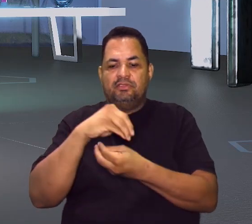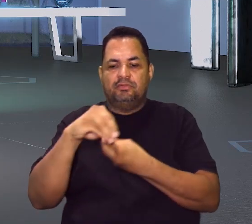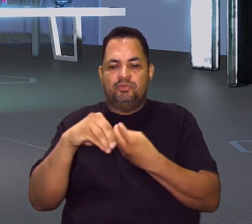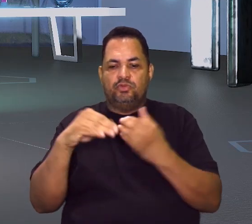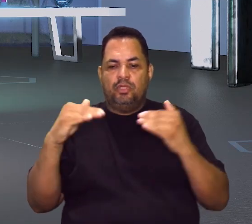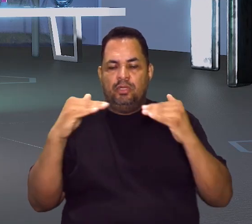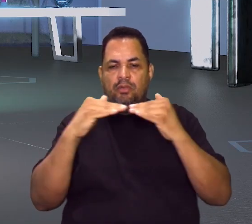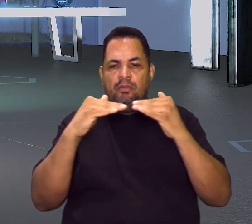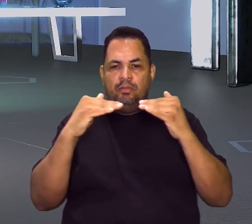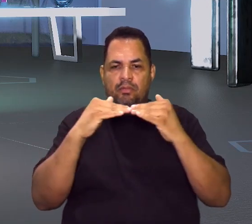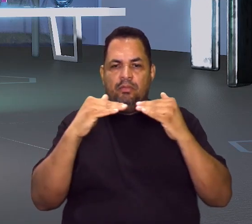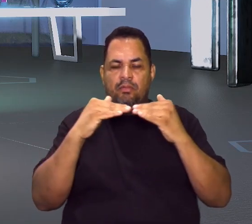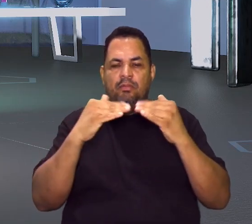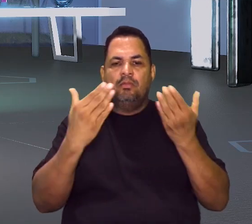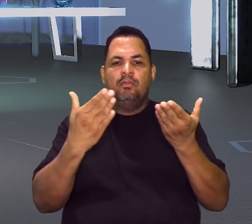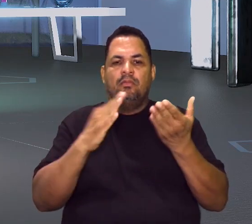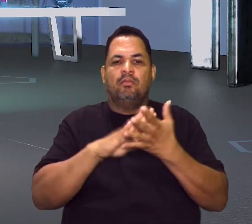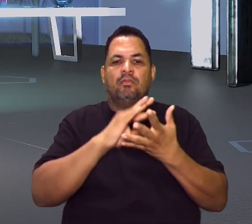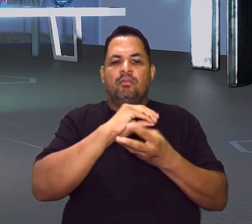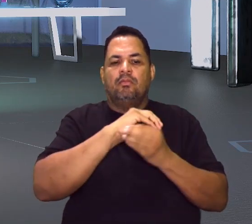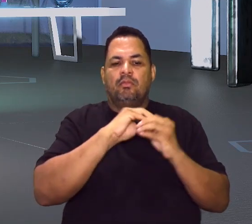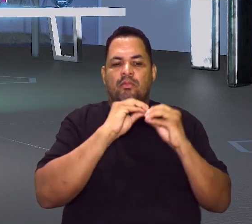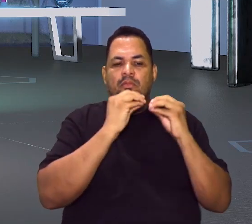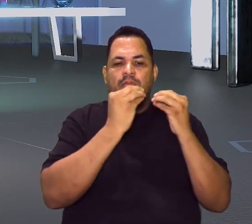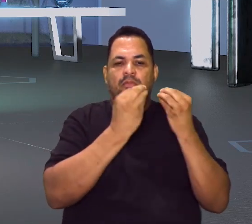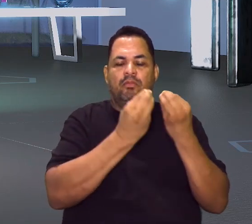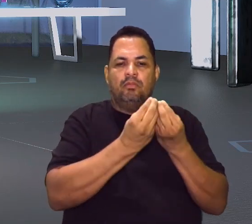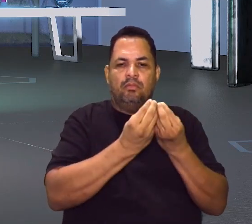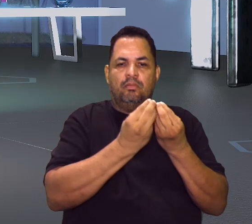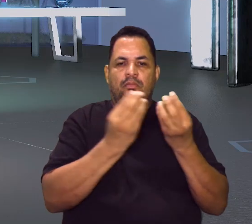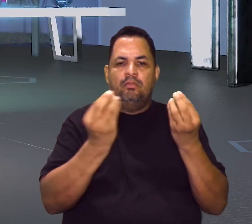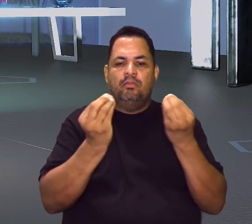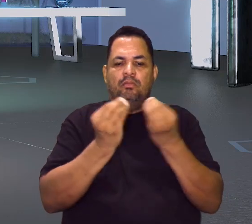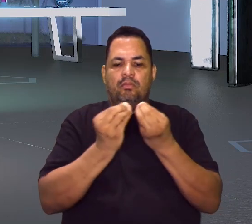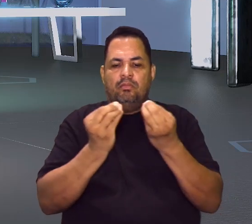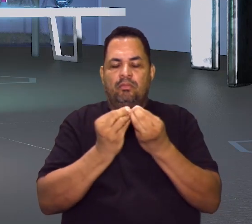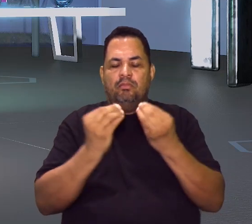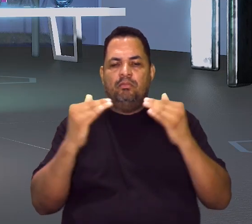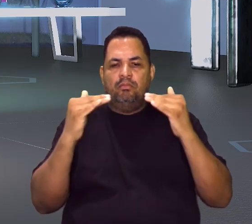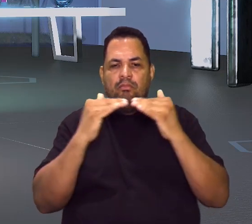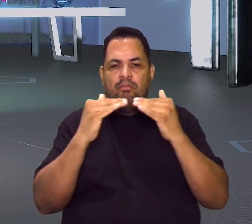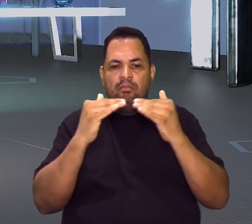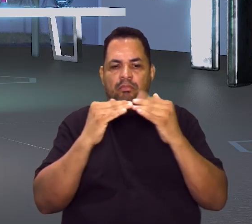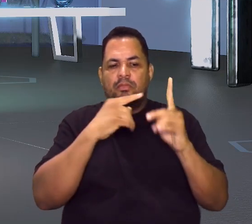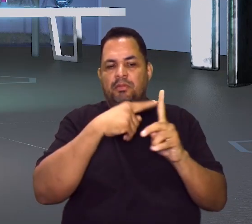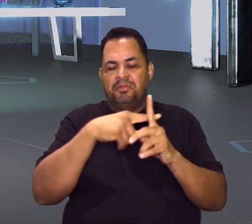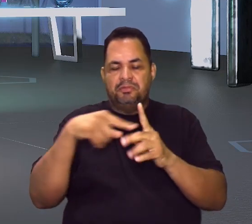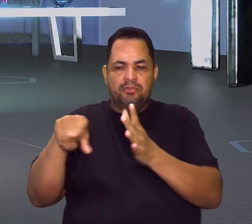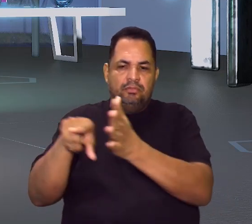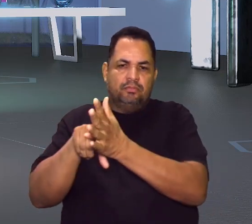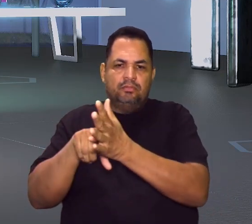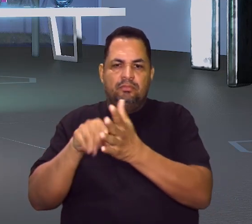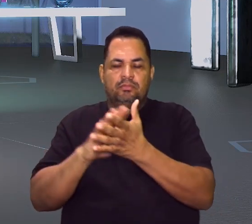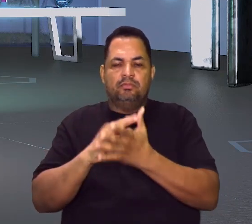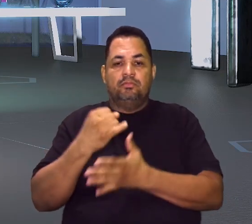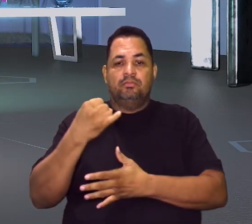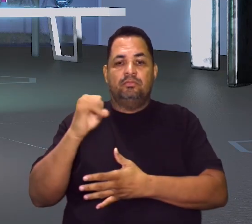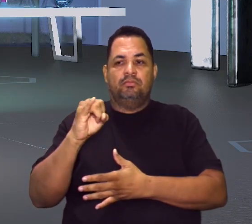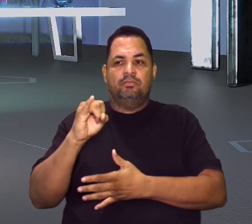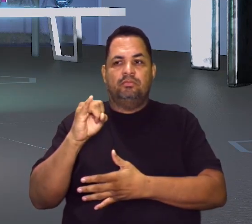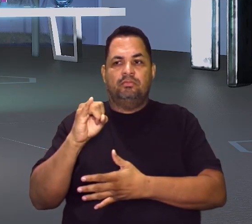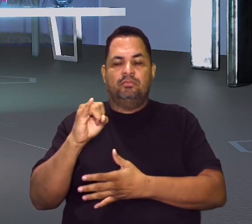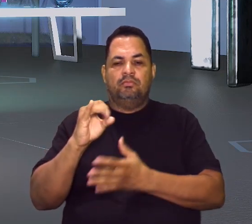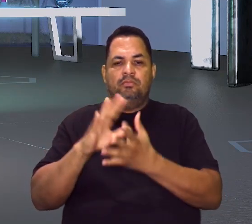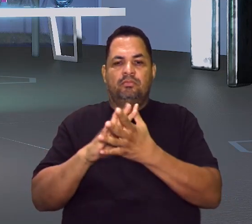dissolver em substâncias cujas moléculas também sejam polares. Se por